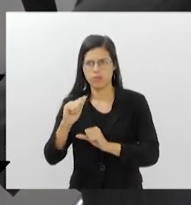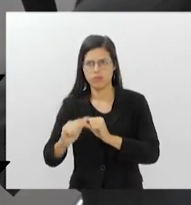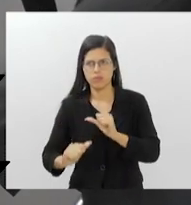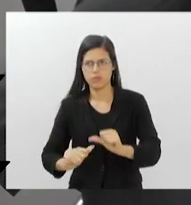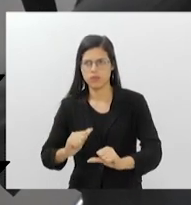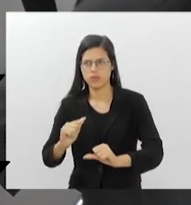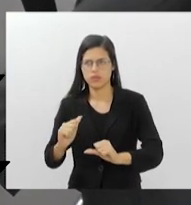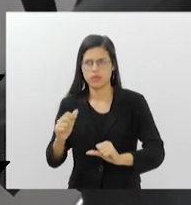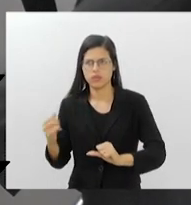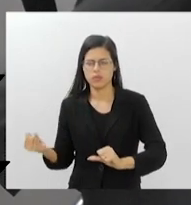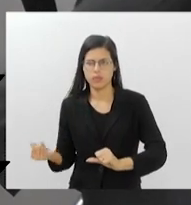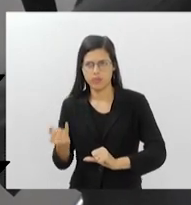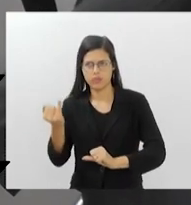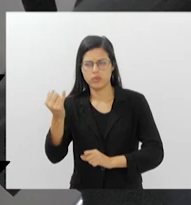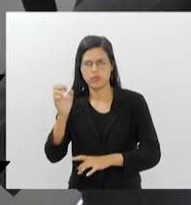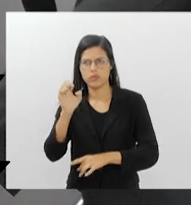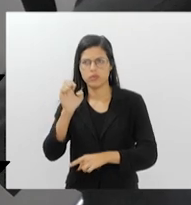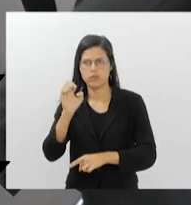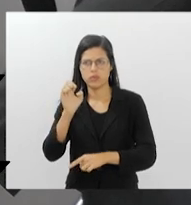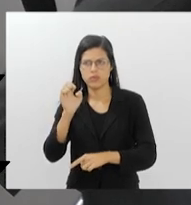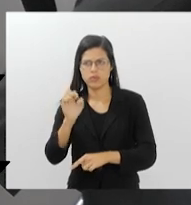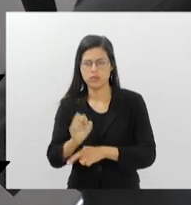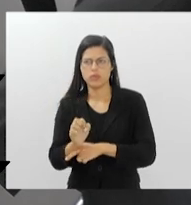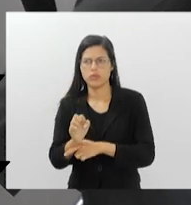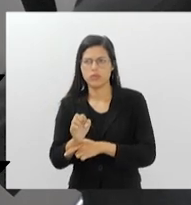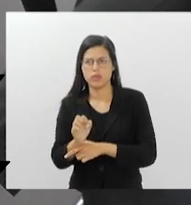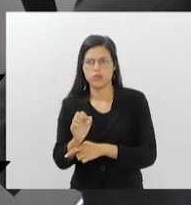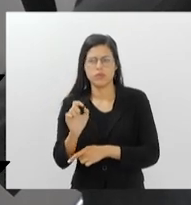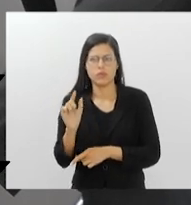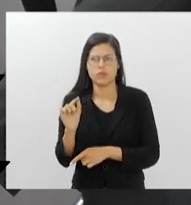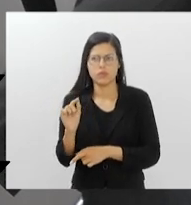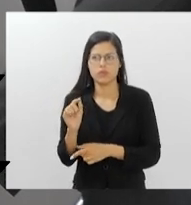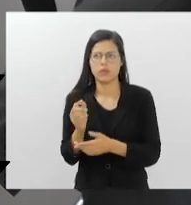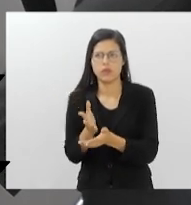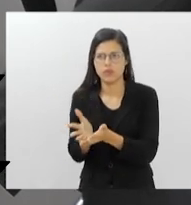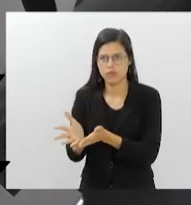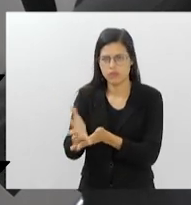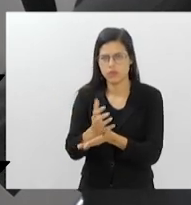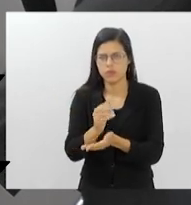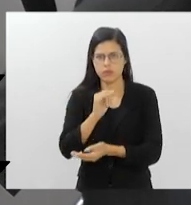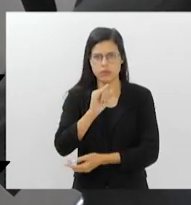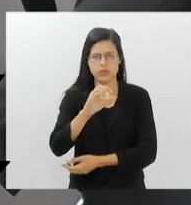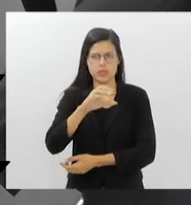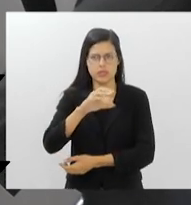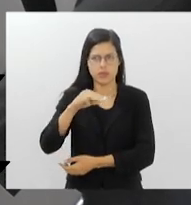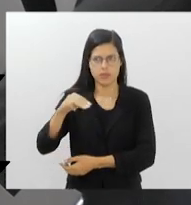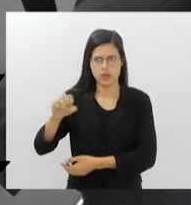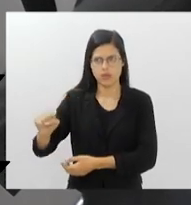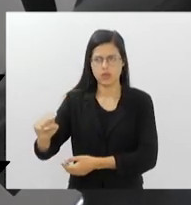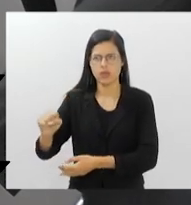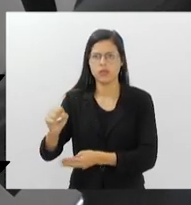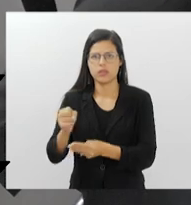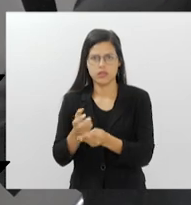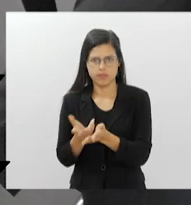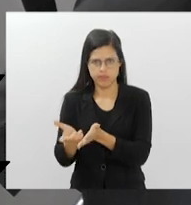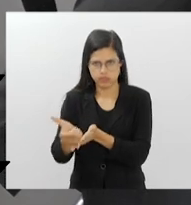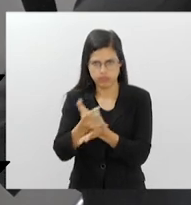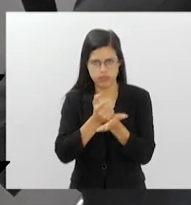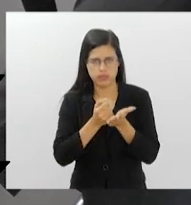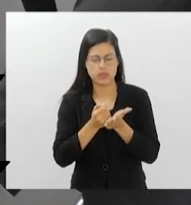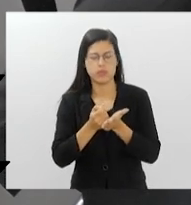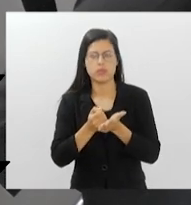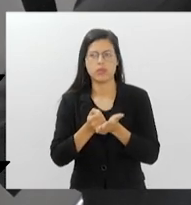e importante pro estado eh na questão da arrecadação com o cms né nessa questão tributária da maneira que foi